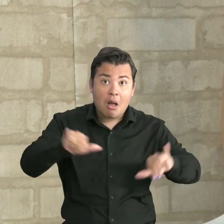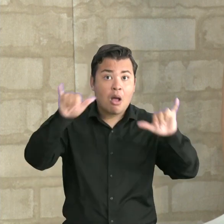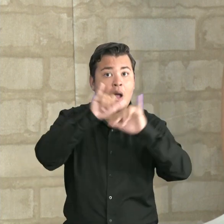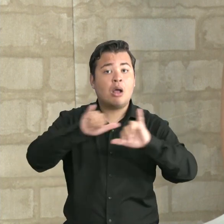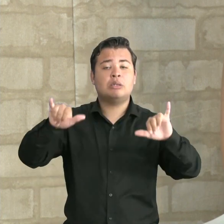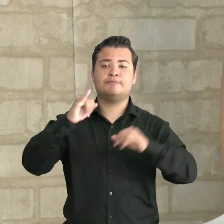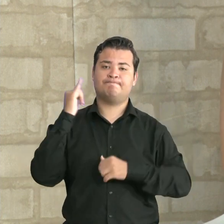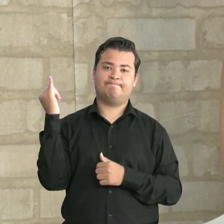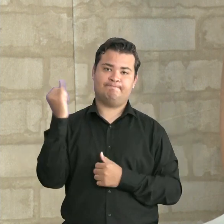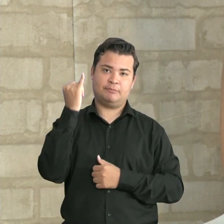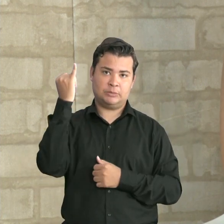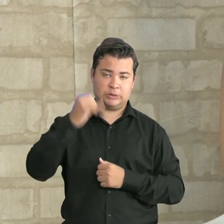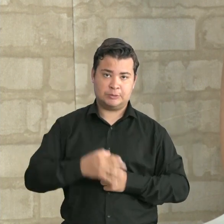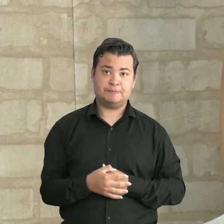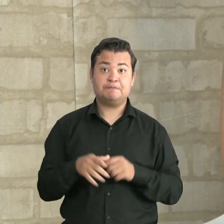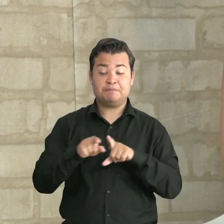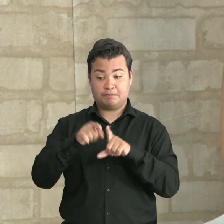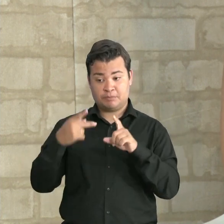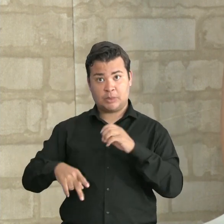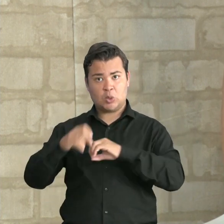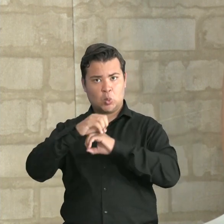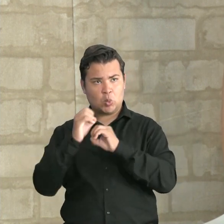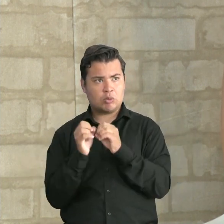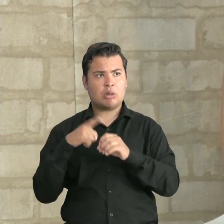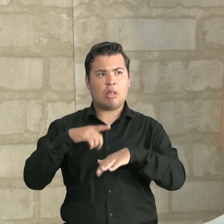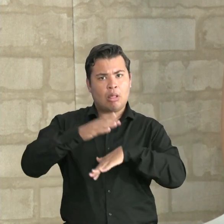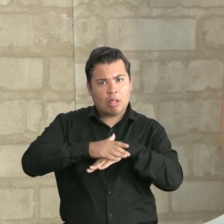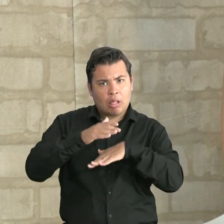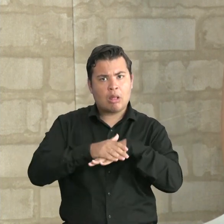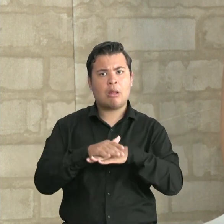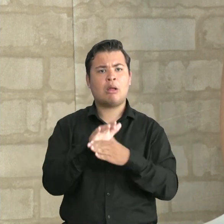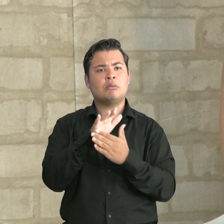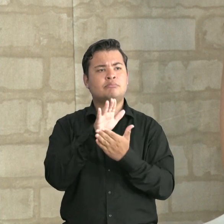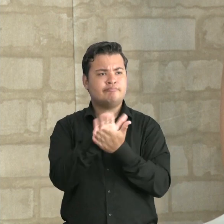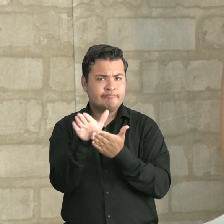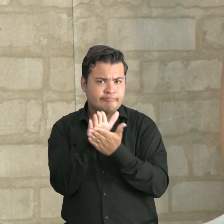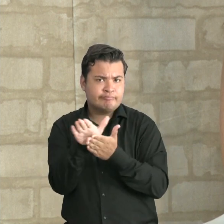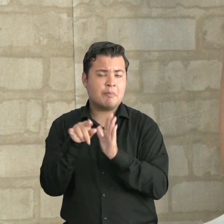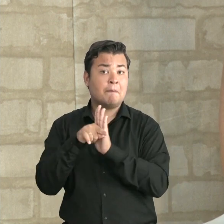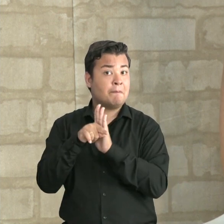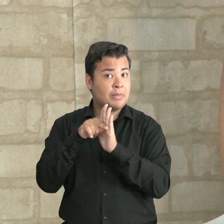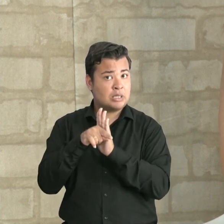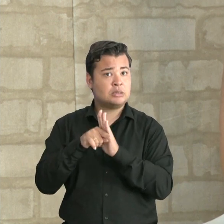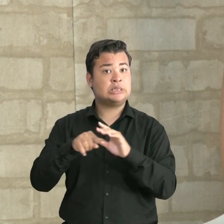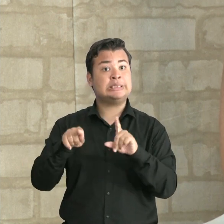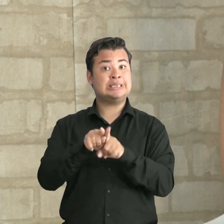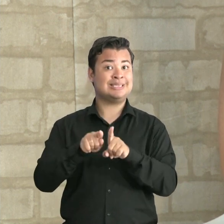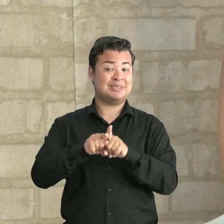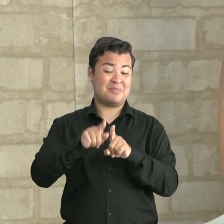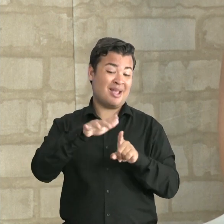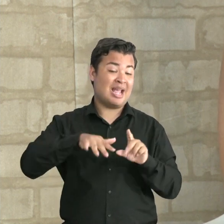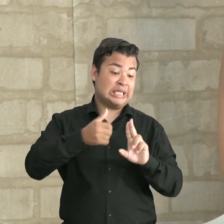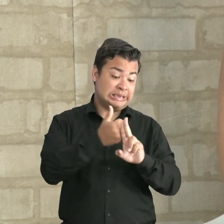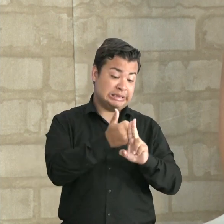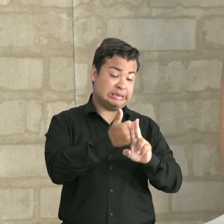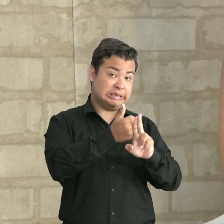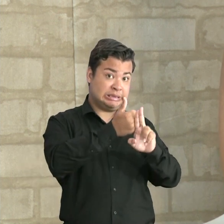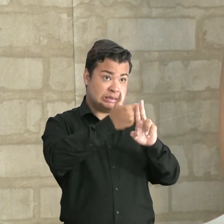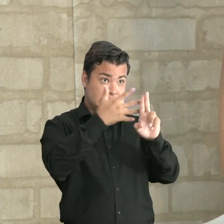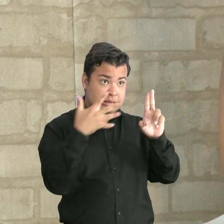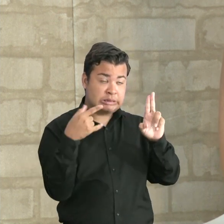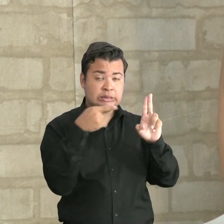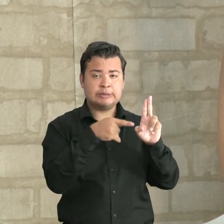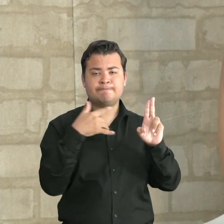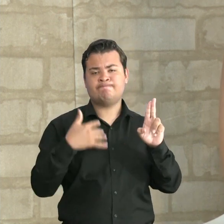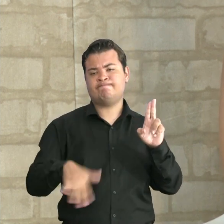como o que é produzido aqui, do ponto de vista tanto de pesquisa, mas também do ponto de vista da extensão, que é